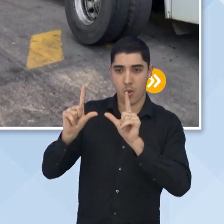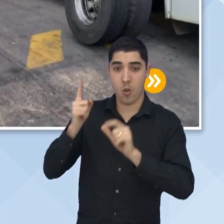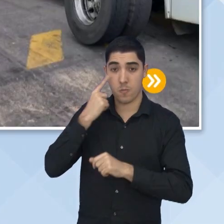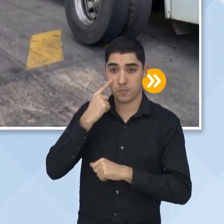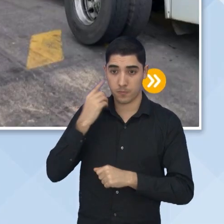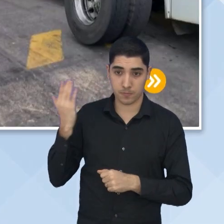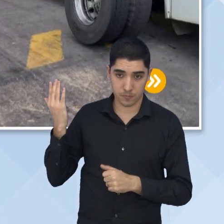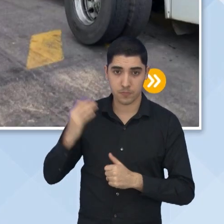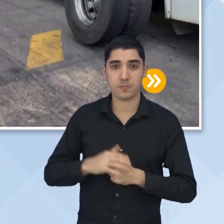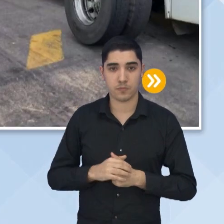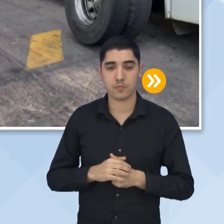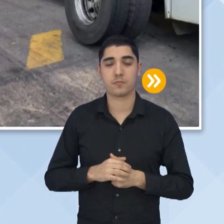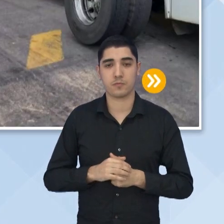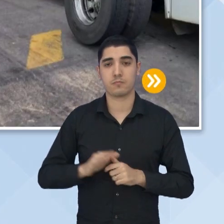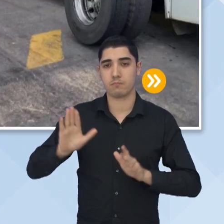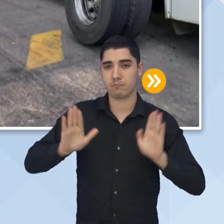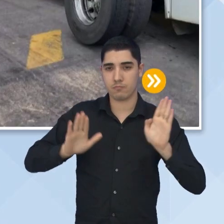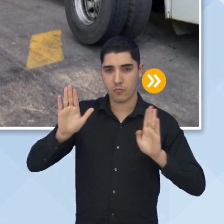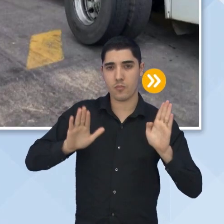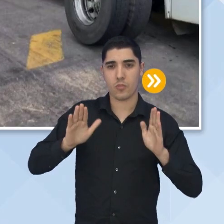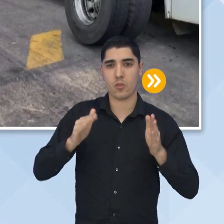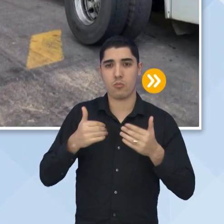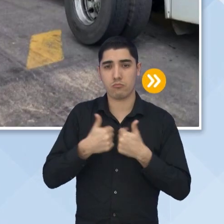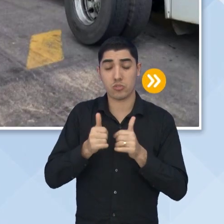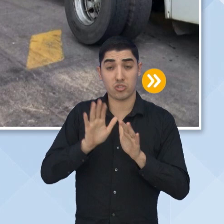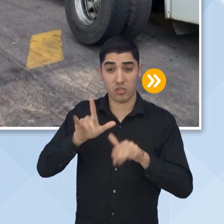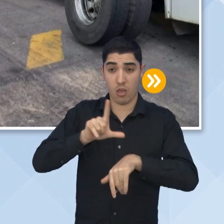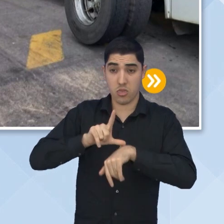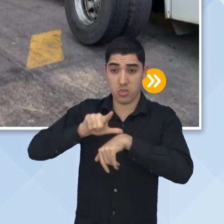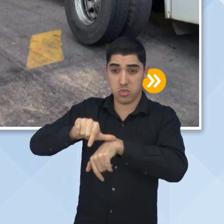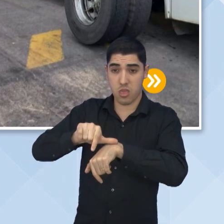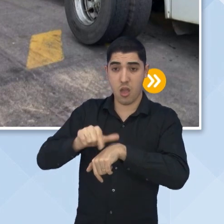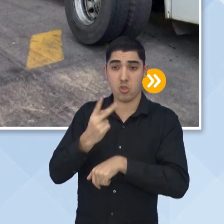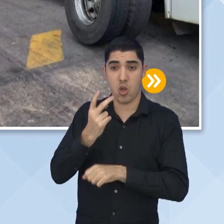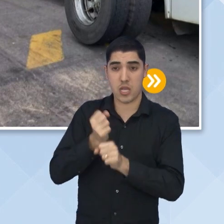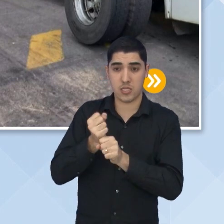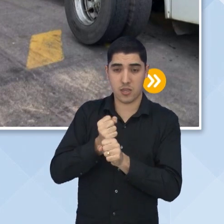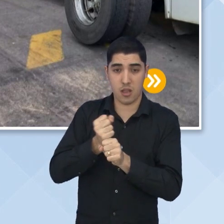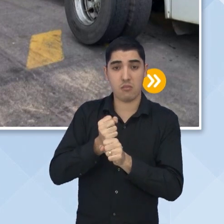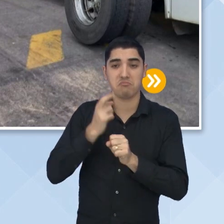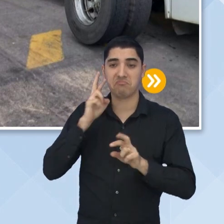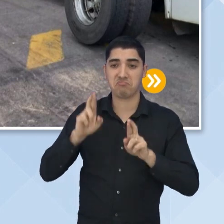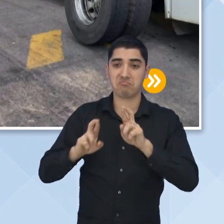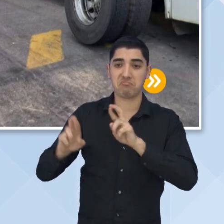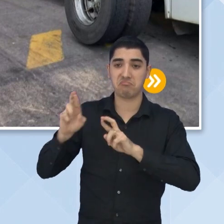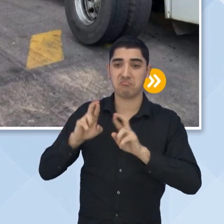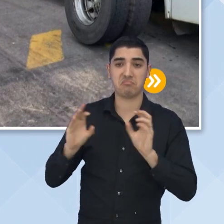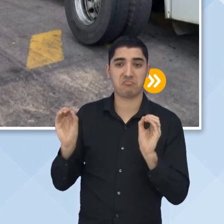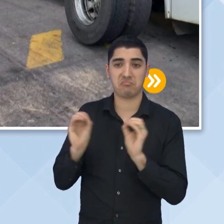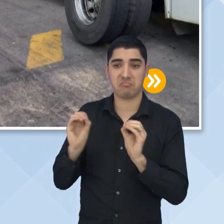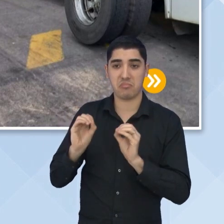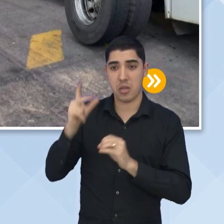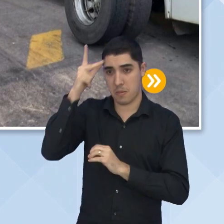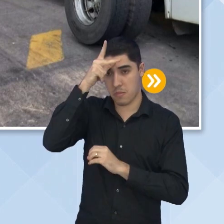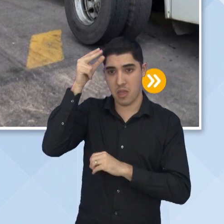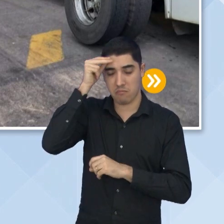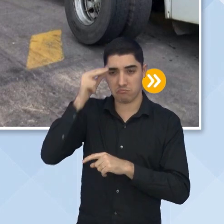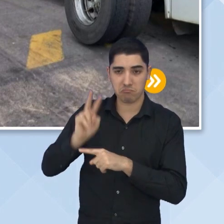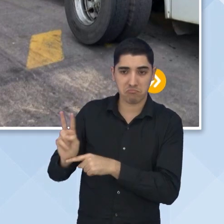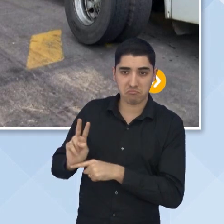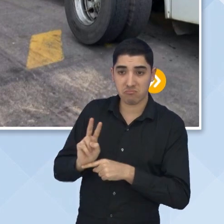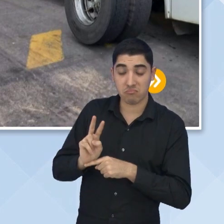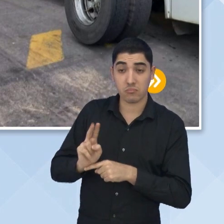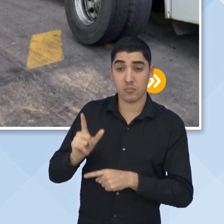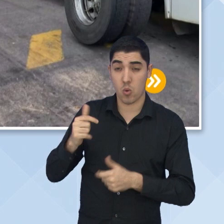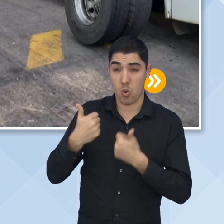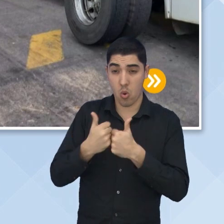Licitação de transporte coletivo está atrasada há 2 anos, sem fiscalização da prefeitura, as condições